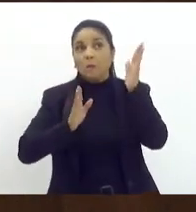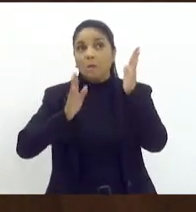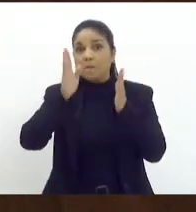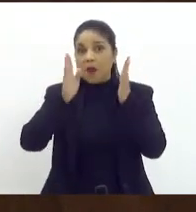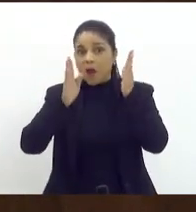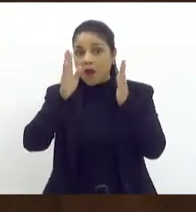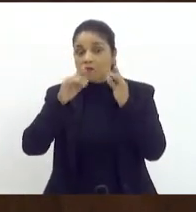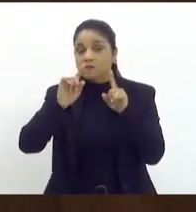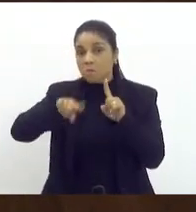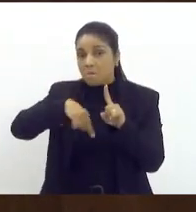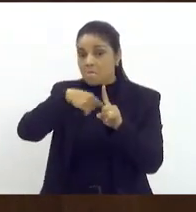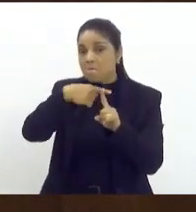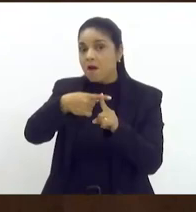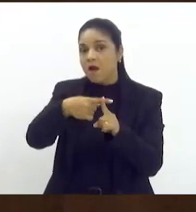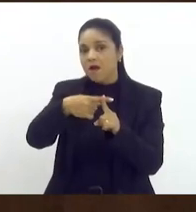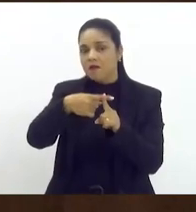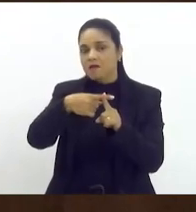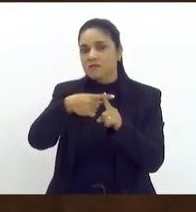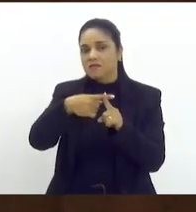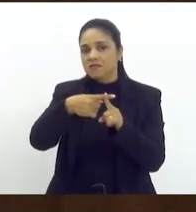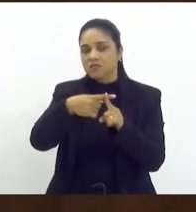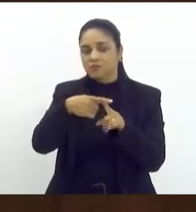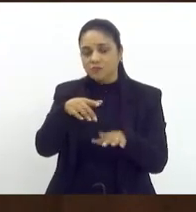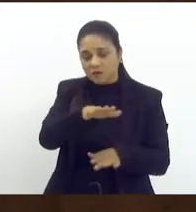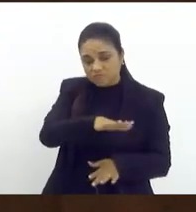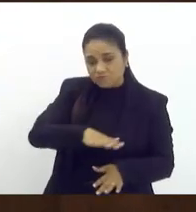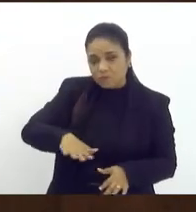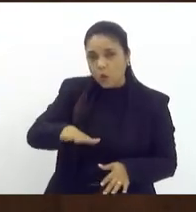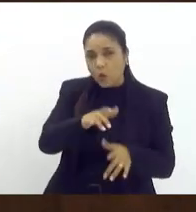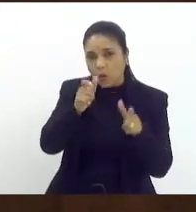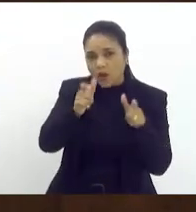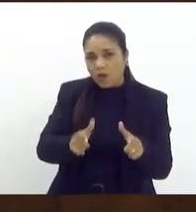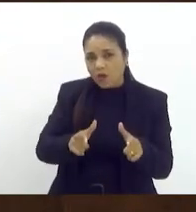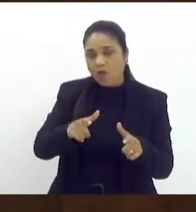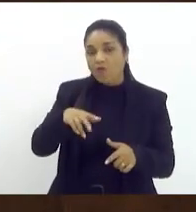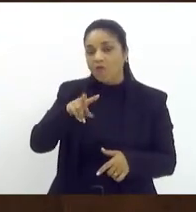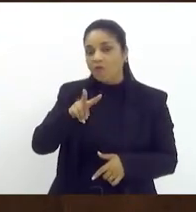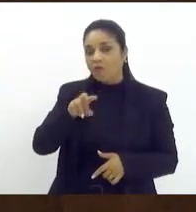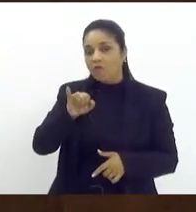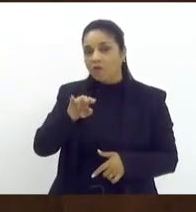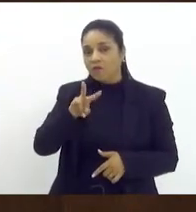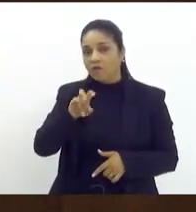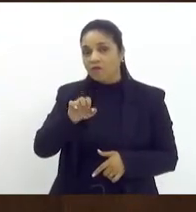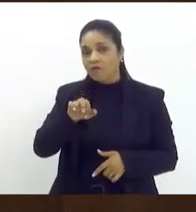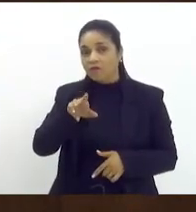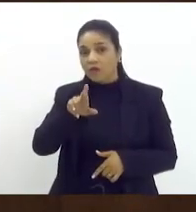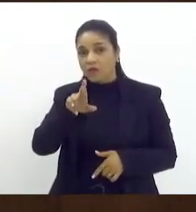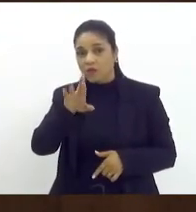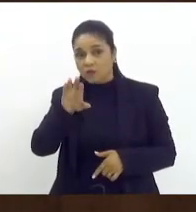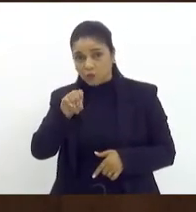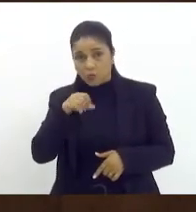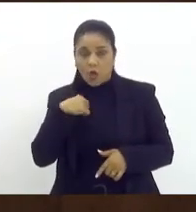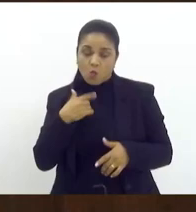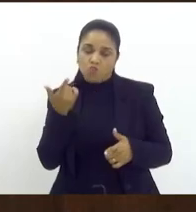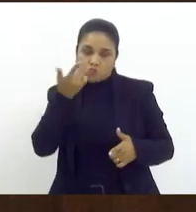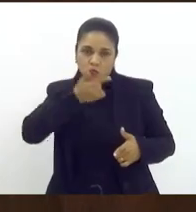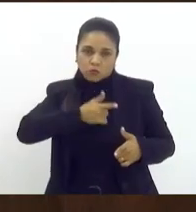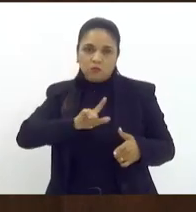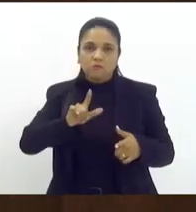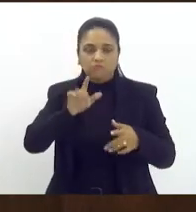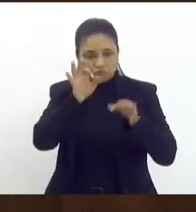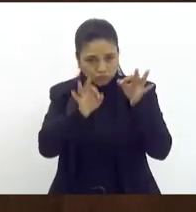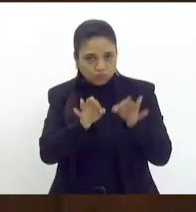os municípios do Norte indicaram o local para fazer um viveiro isso aí foram cinco eu me livrei de todos felizmente